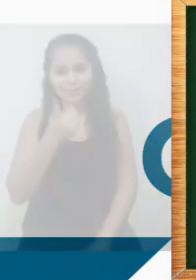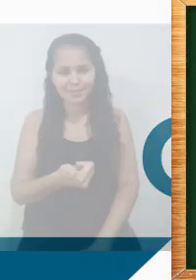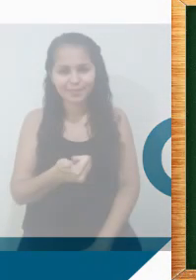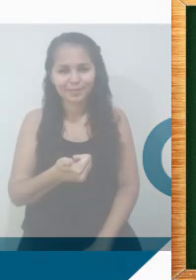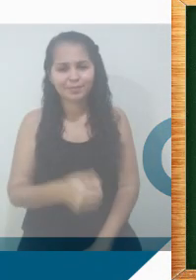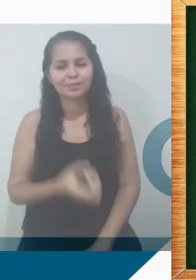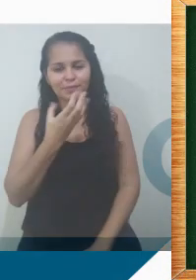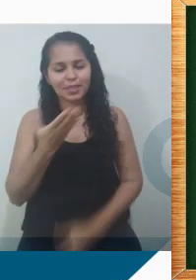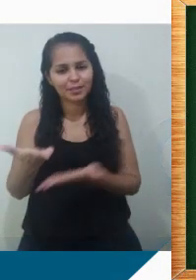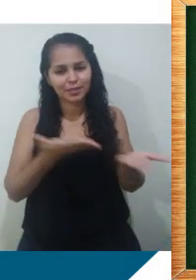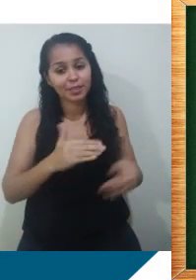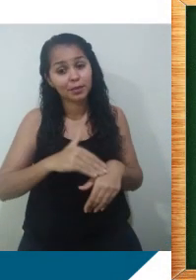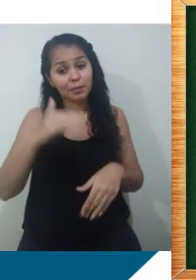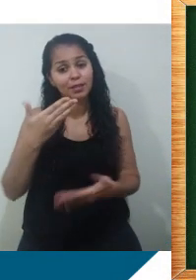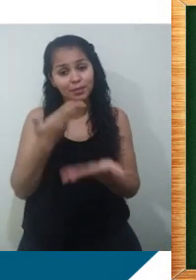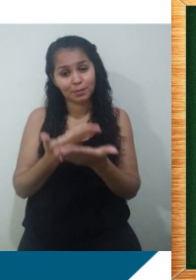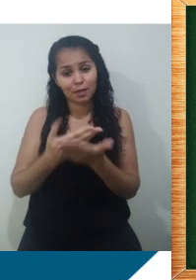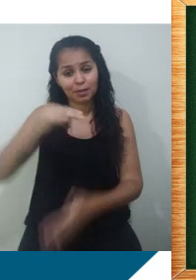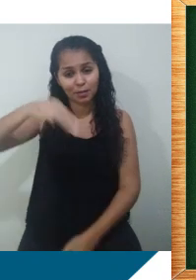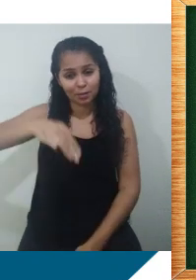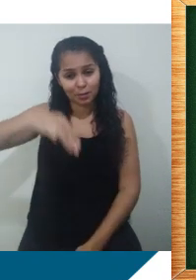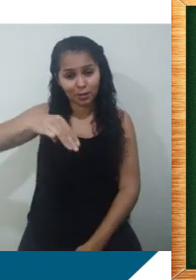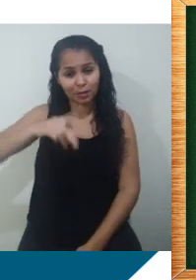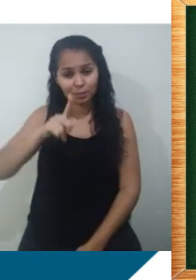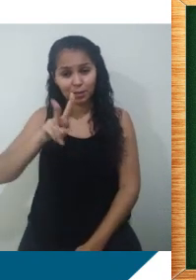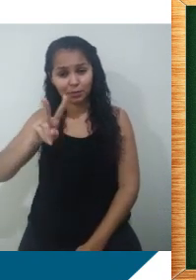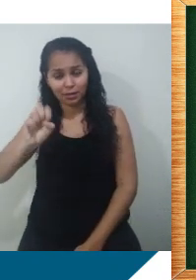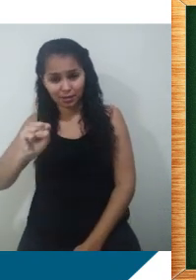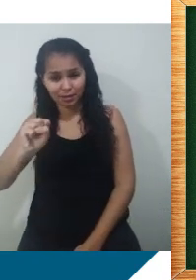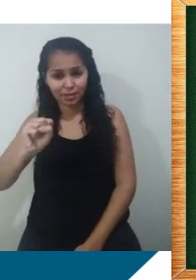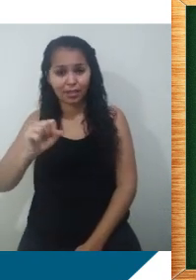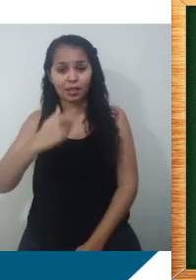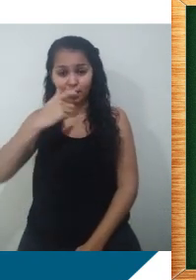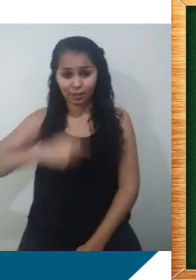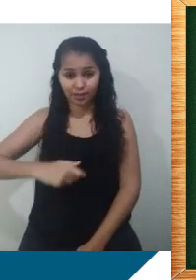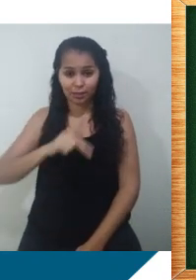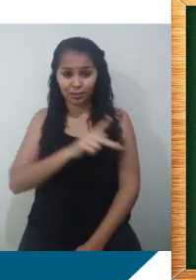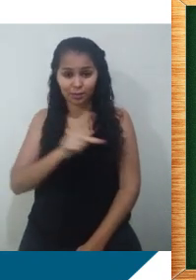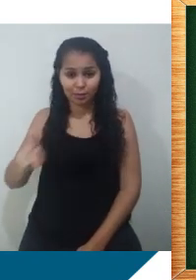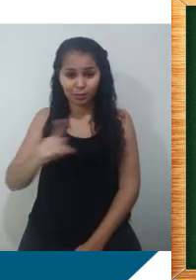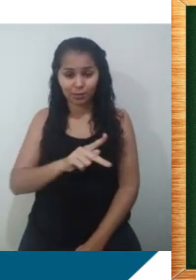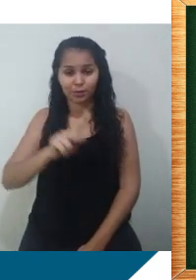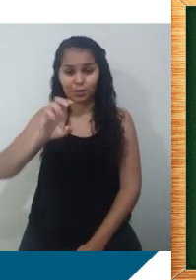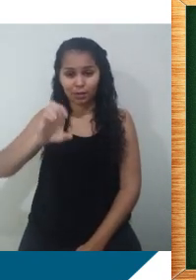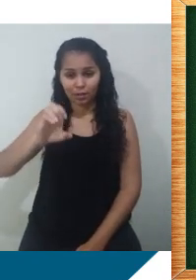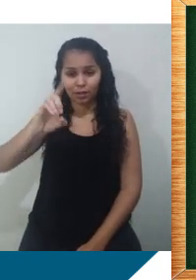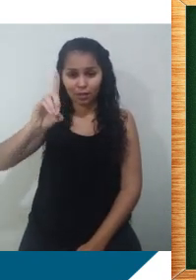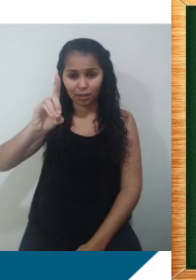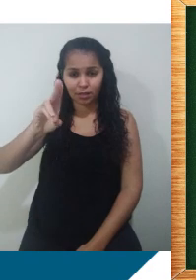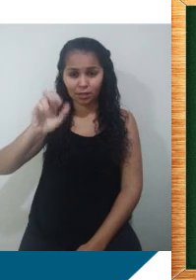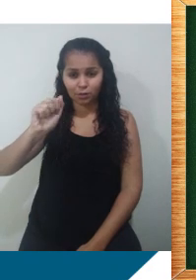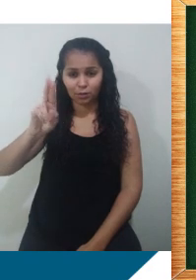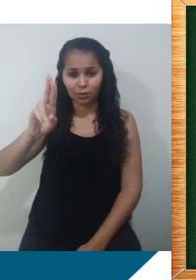Olá, tudo bem? Bem-vindos a mais uma aula de matemática do Pré-Vestibular Social CCERJ. Eu sou o